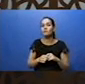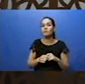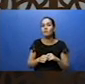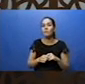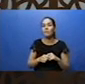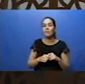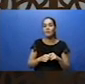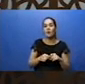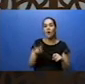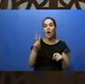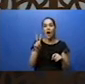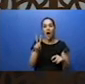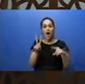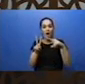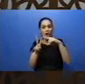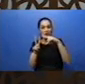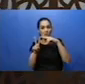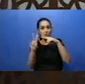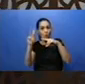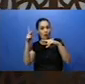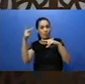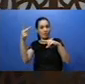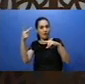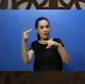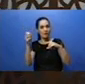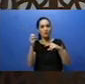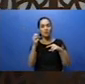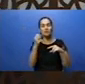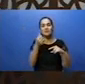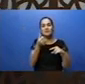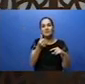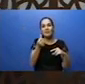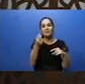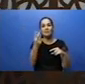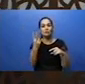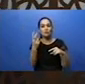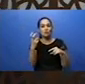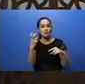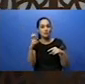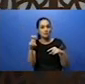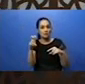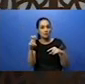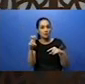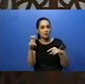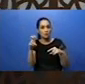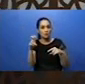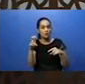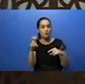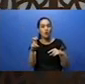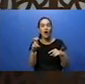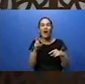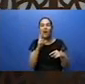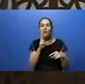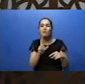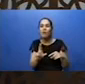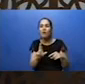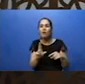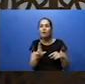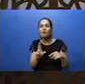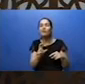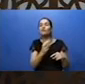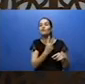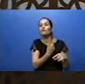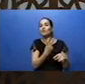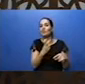Raiz quadrada de 625, nós já fizemos na aula, por isso que eu não vou fazer de novo. Vai